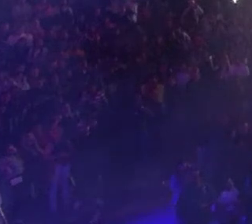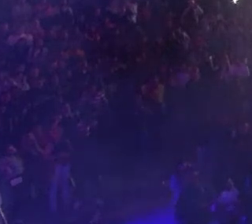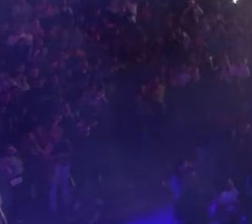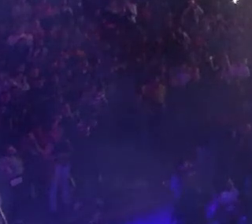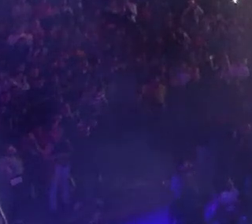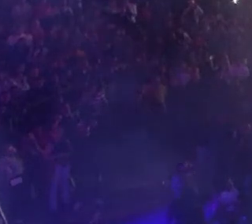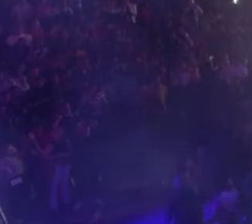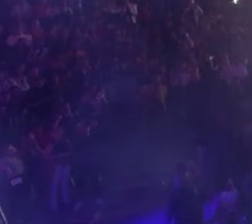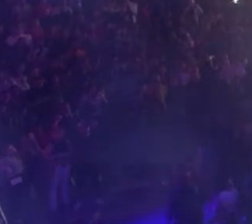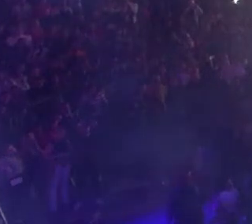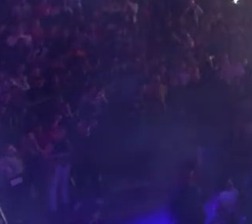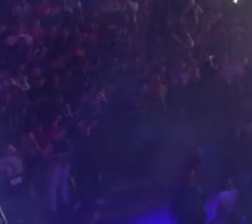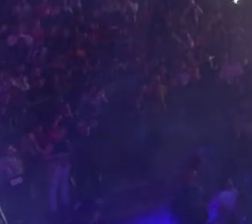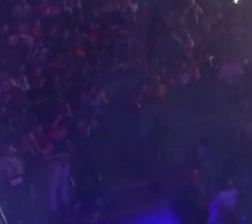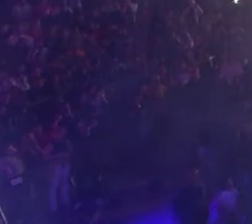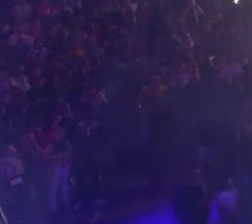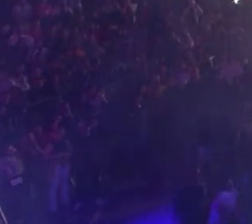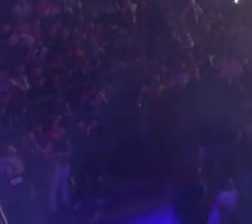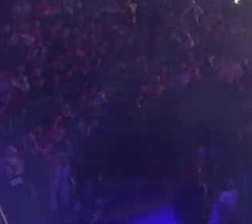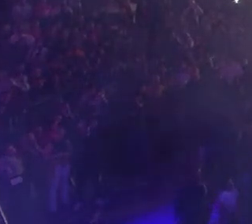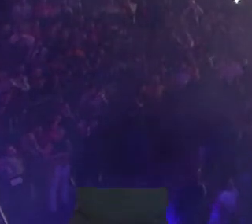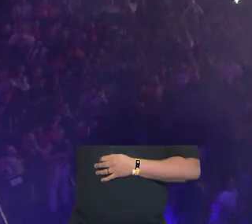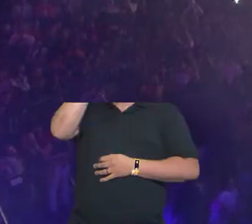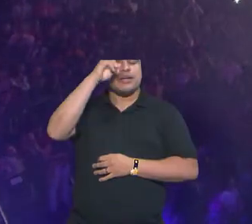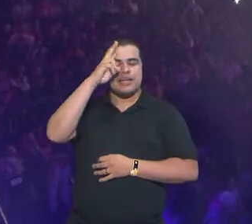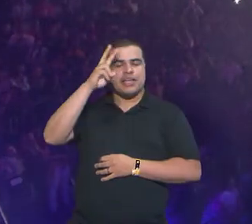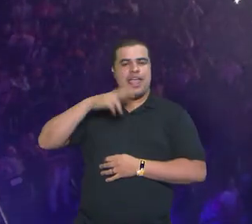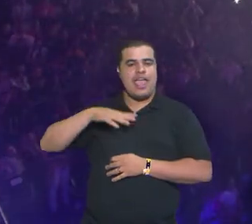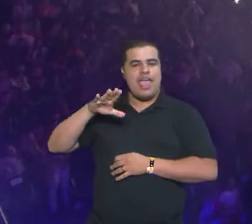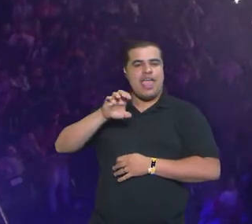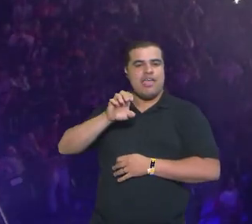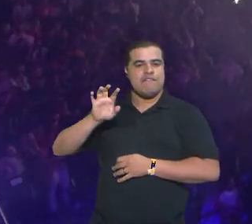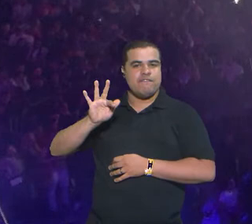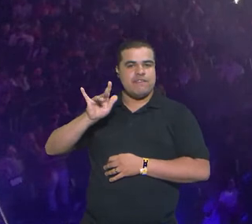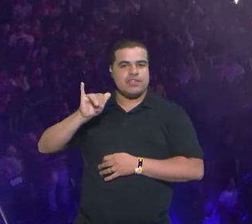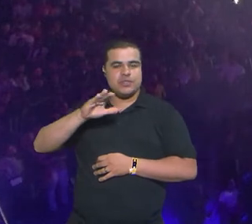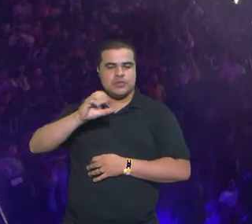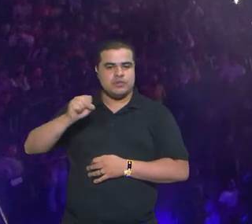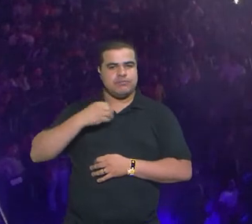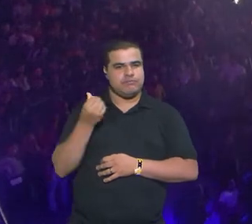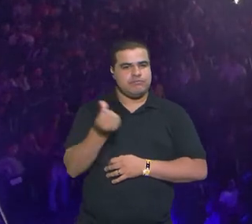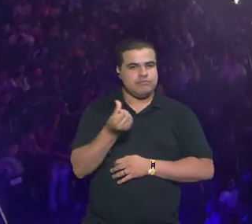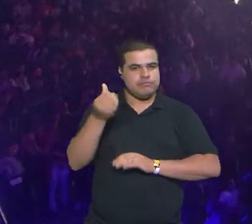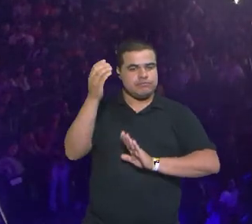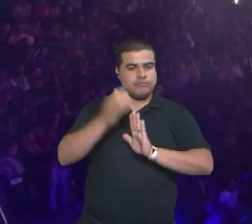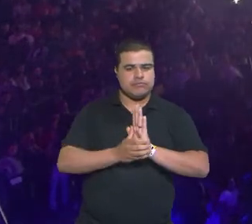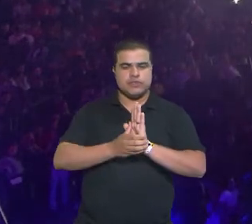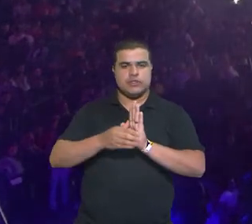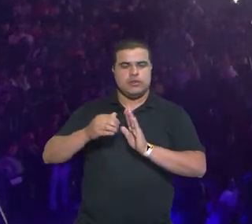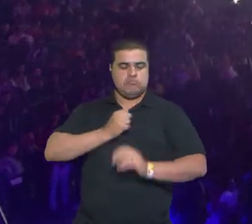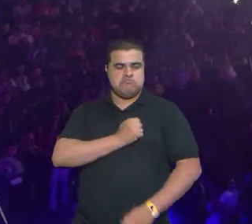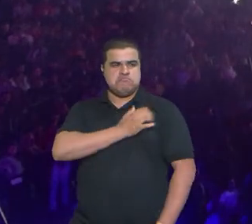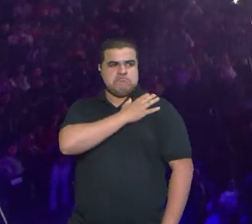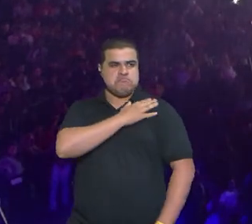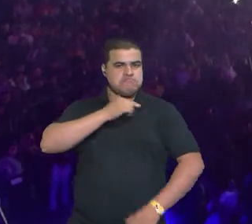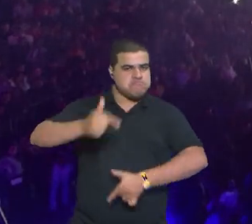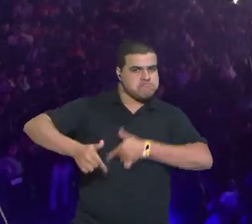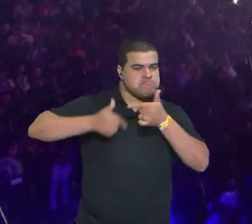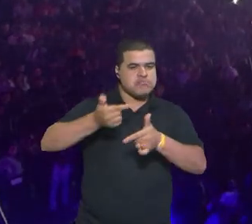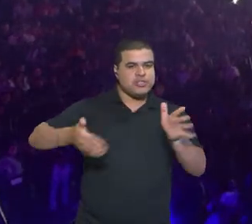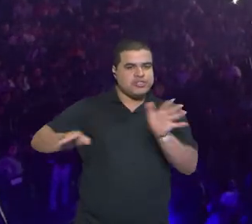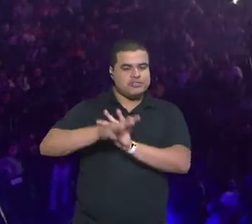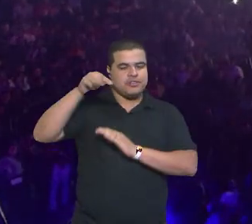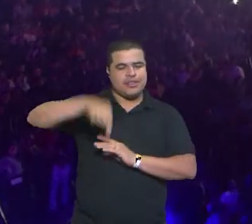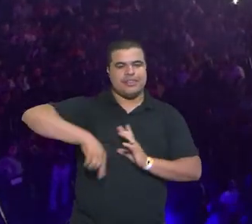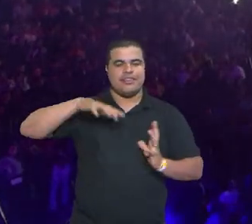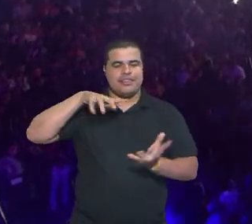couraça da Justiça Opa me lembrei de Efésios 6 quando o meu General de batalhas chegou aqui na terra ele